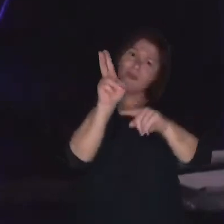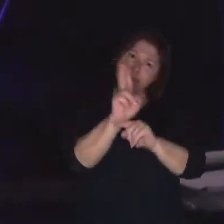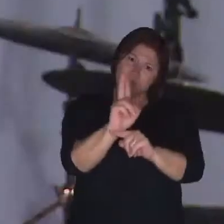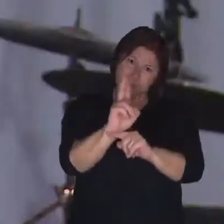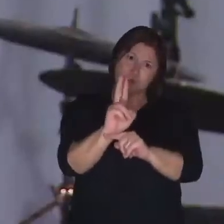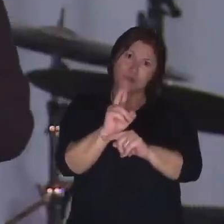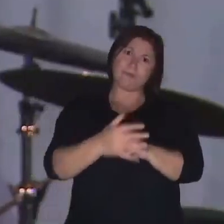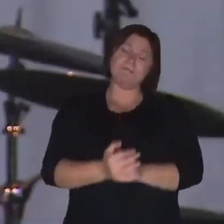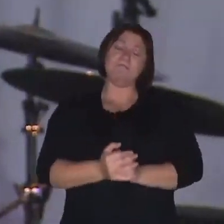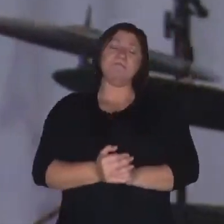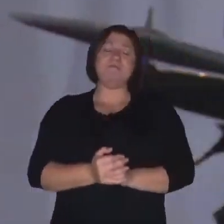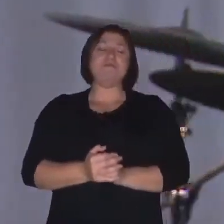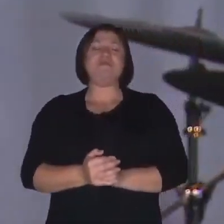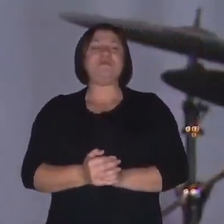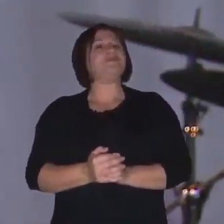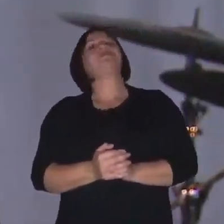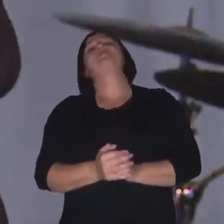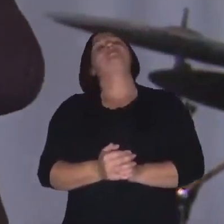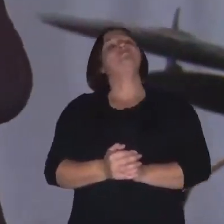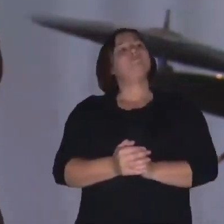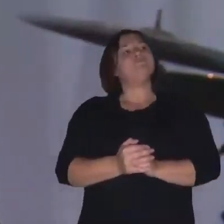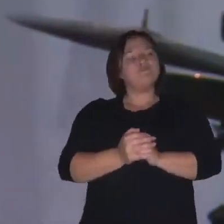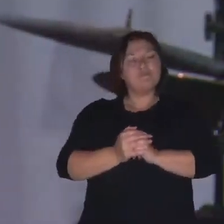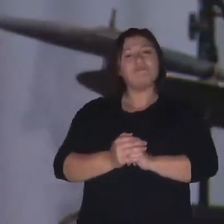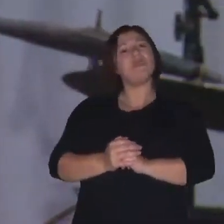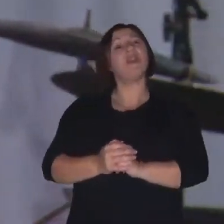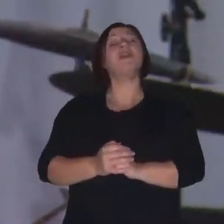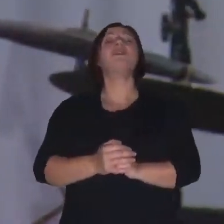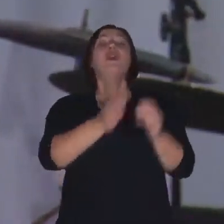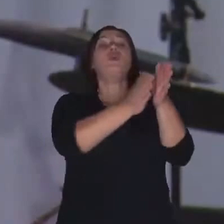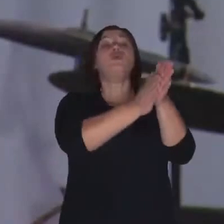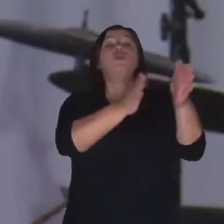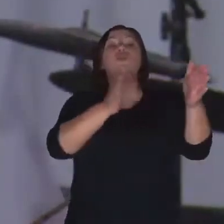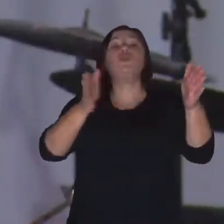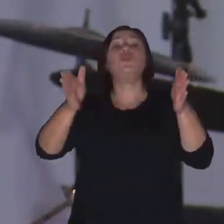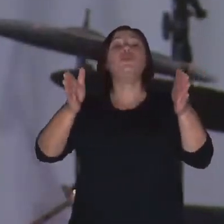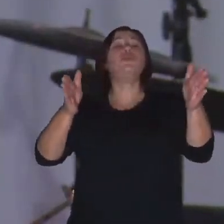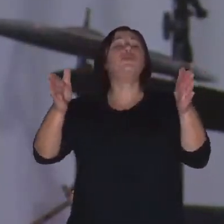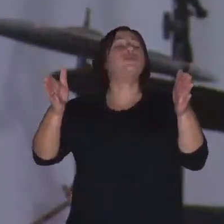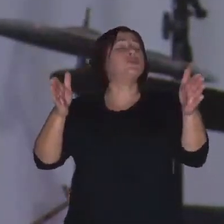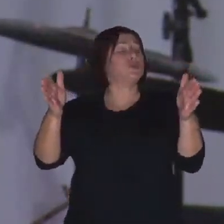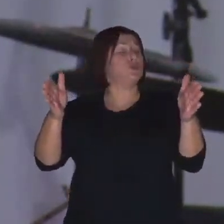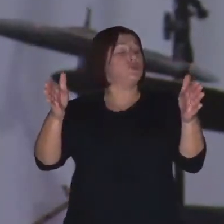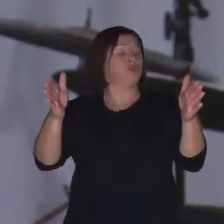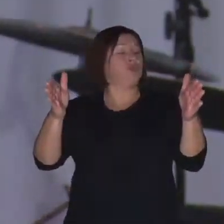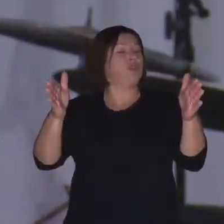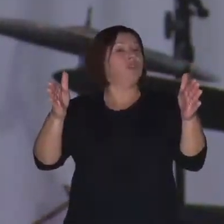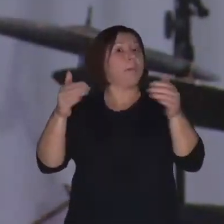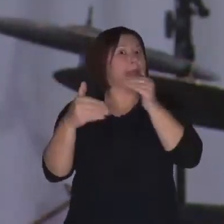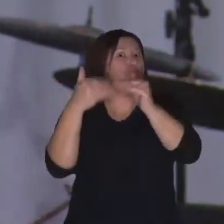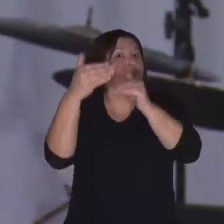E a prosperidade que eu desejo para o coronavírus não é que ele se multiplique, mas é que ele se acabe. Essa é a prosperidade de Deus para esse